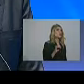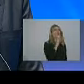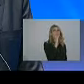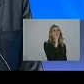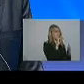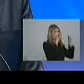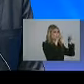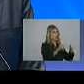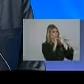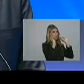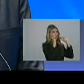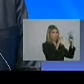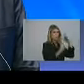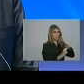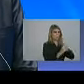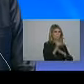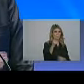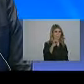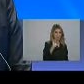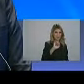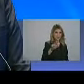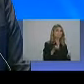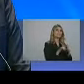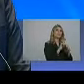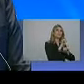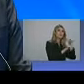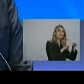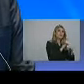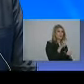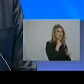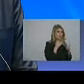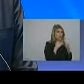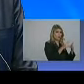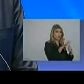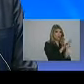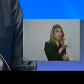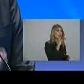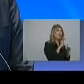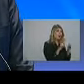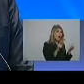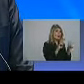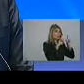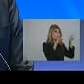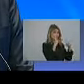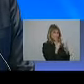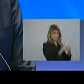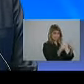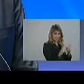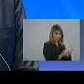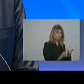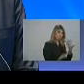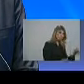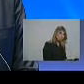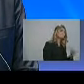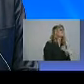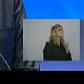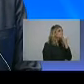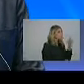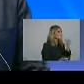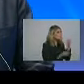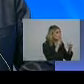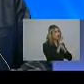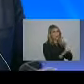da perimetral e a revitalização da região portuária do Rio. Com relação ao transporte, Jandira, eu quero dizer para você o